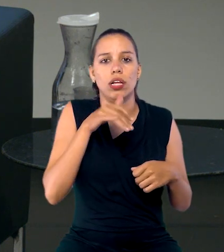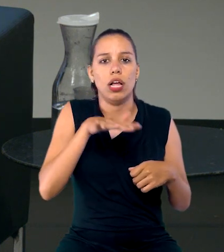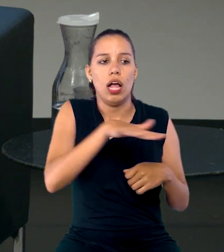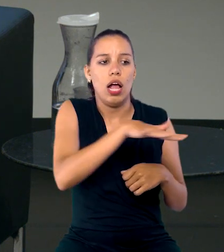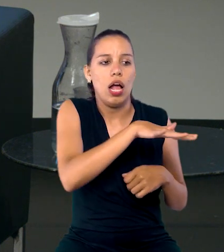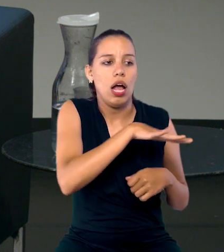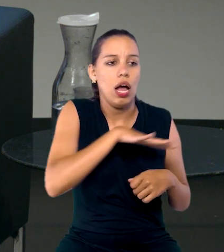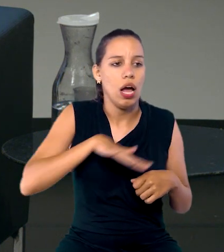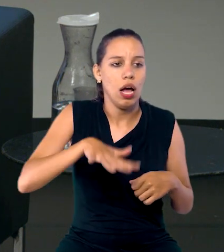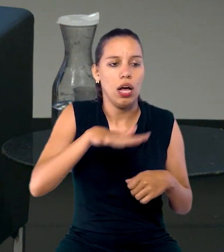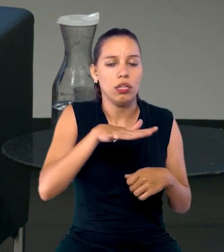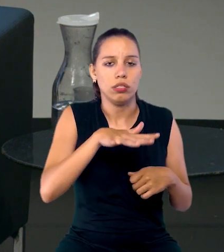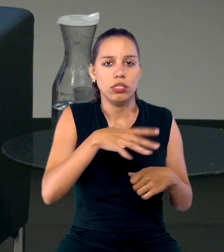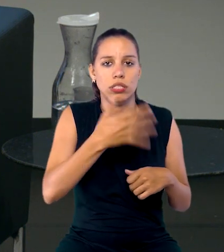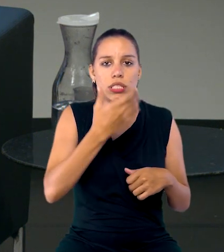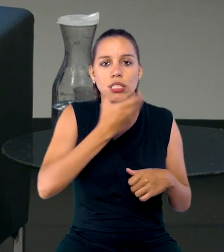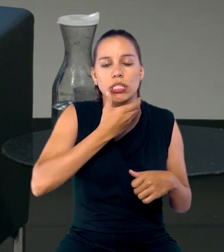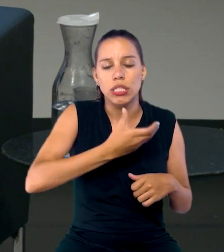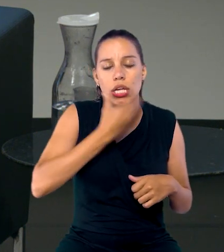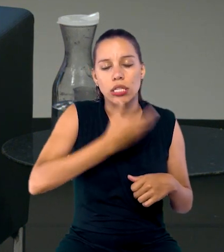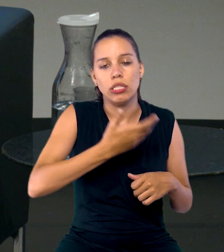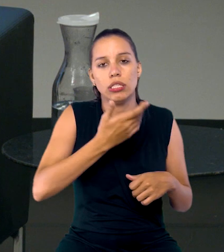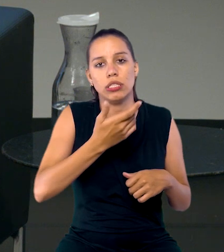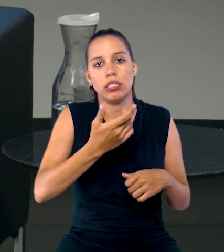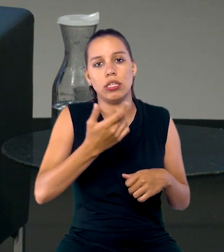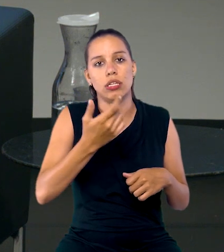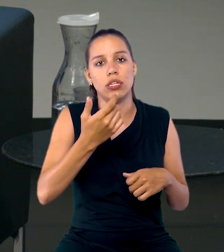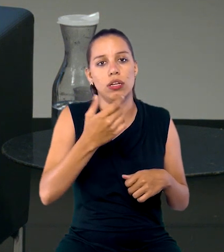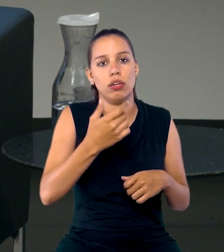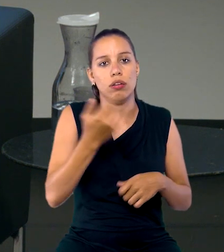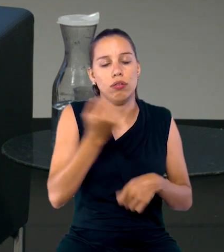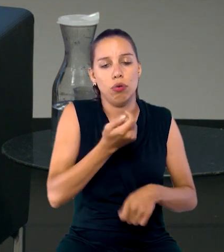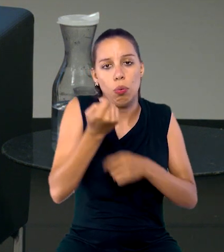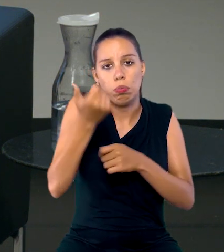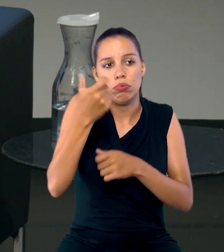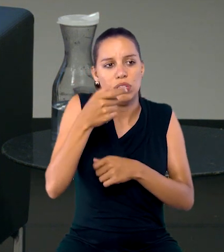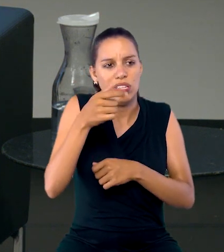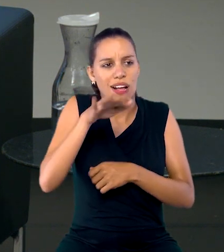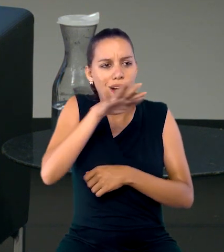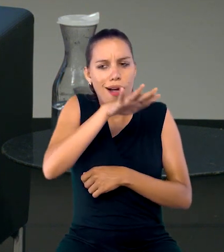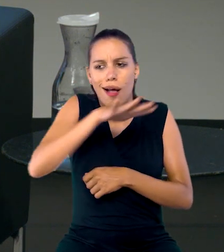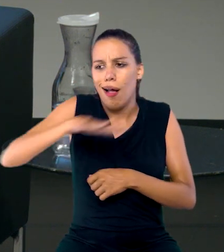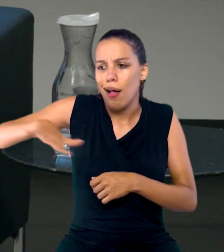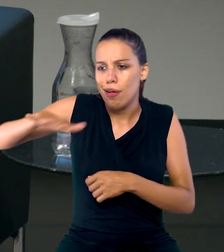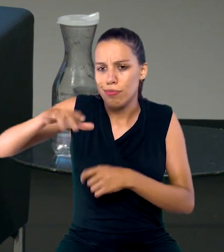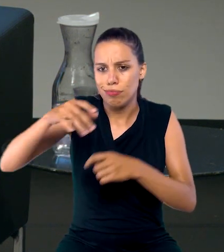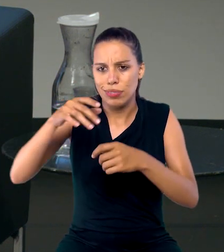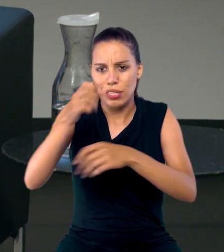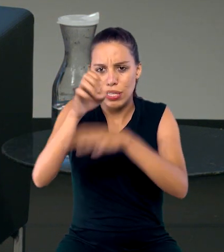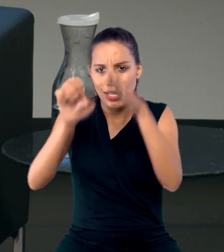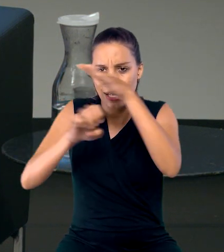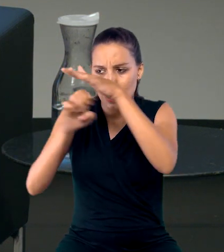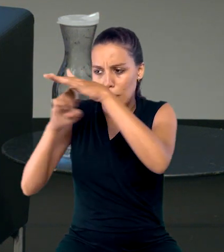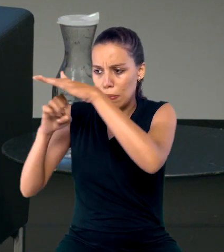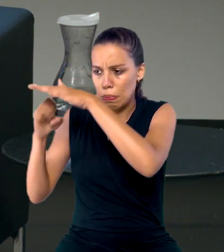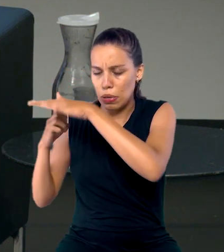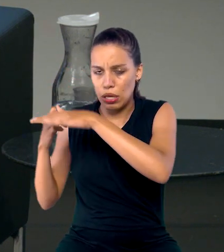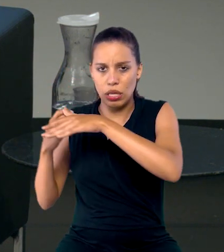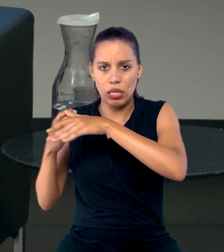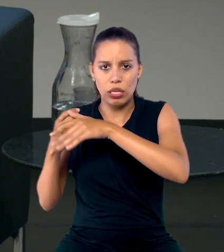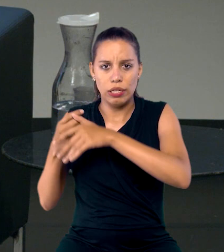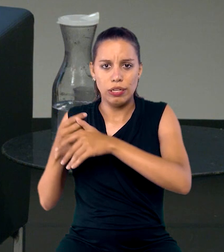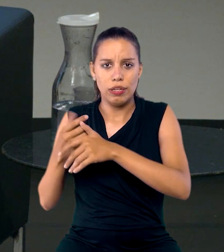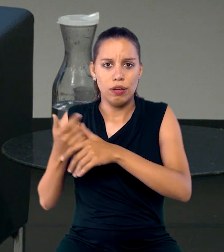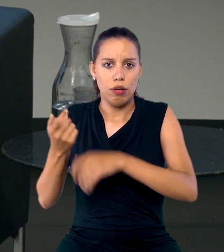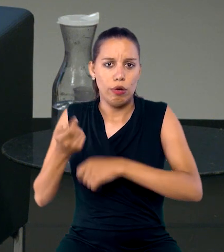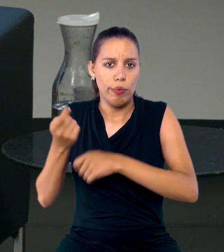entram em recesso, o Ministério Público entra em recesso, a Defensoria entra em recesso de fim de ano, a situação fica mais vulnerável ainda,